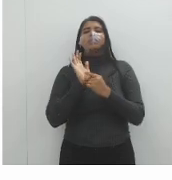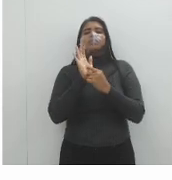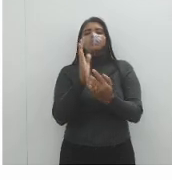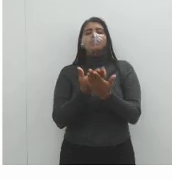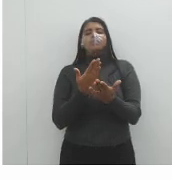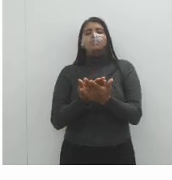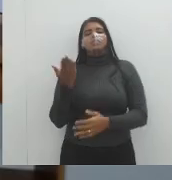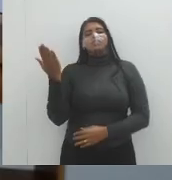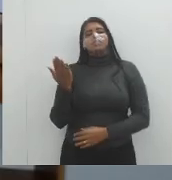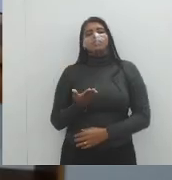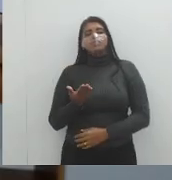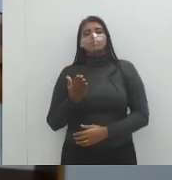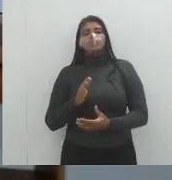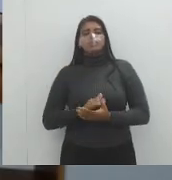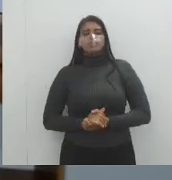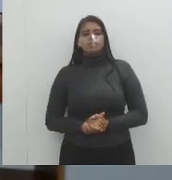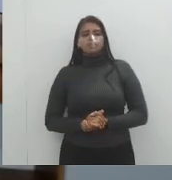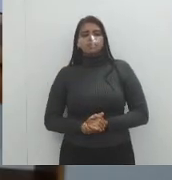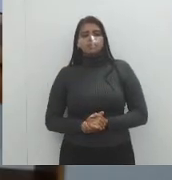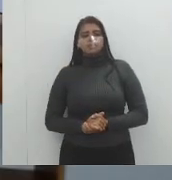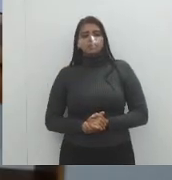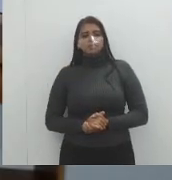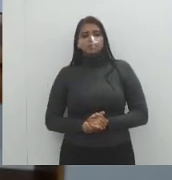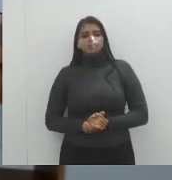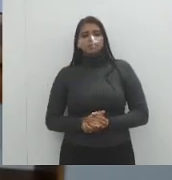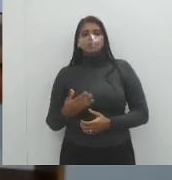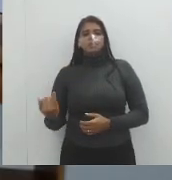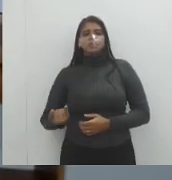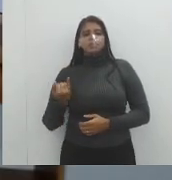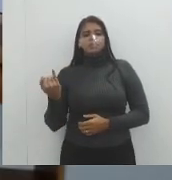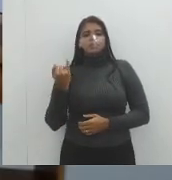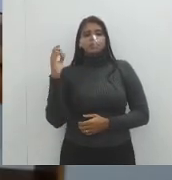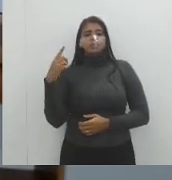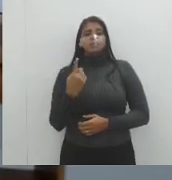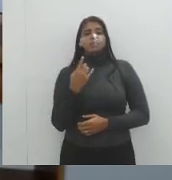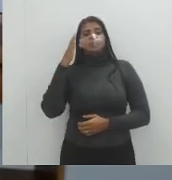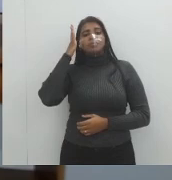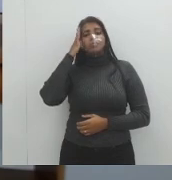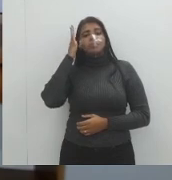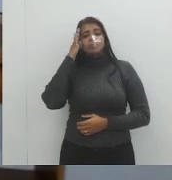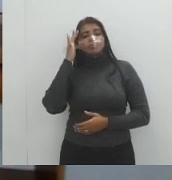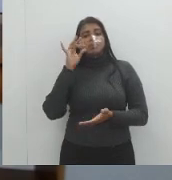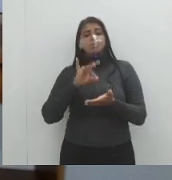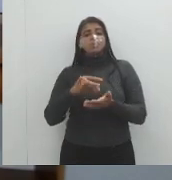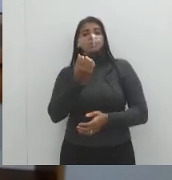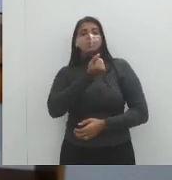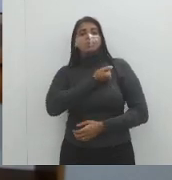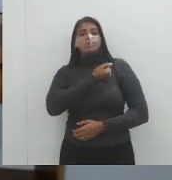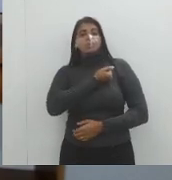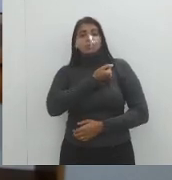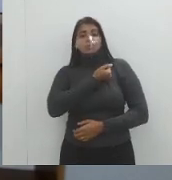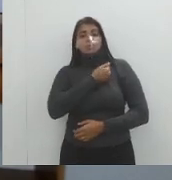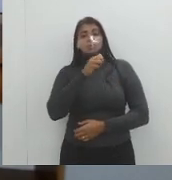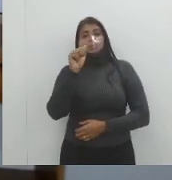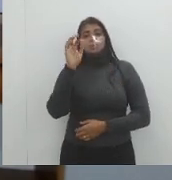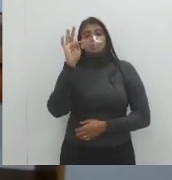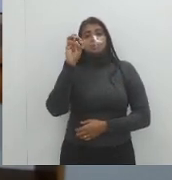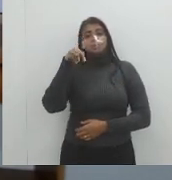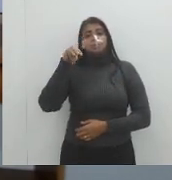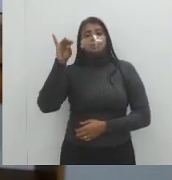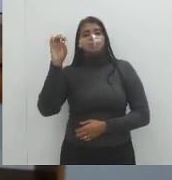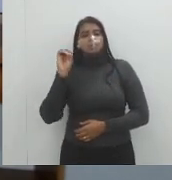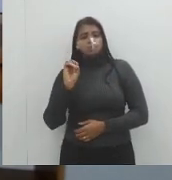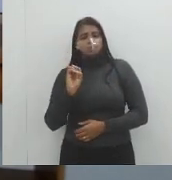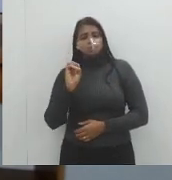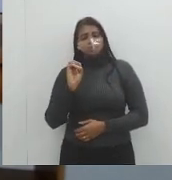aula de hoje? Em relação ao átomo, é importante que a gente entenda o conceito de número atômico. O que é o